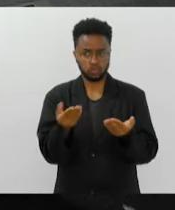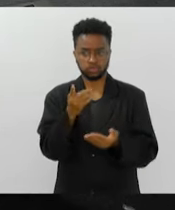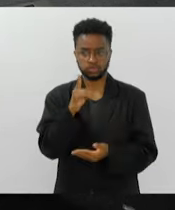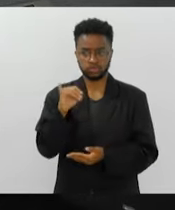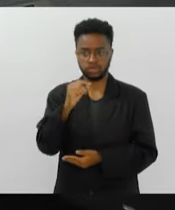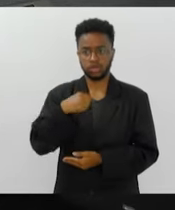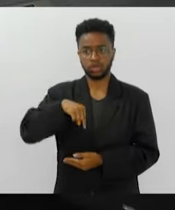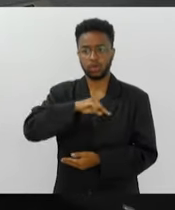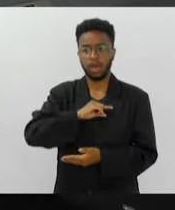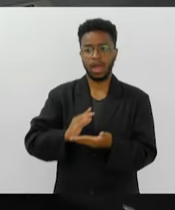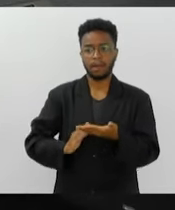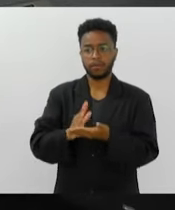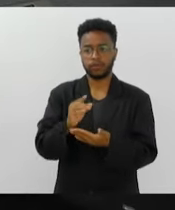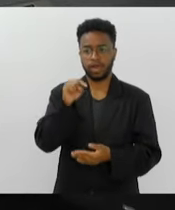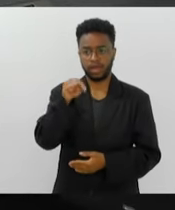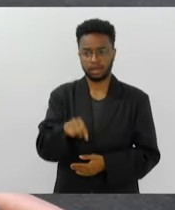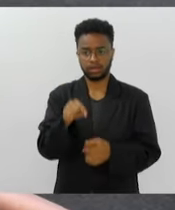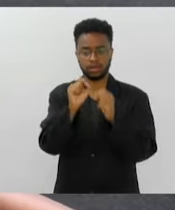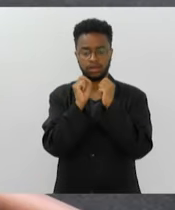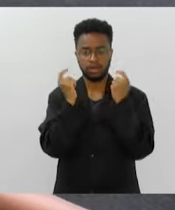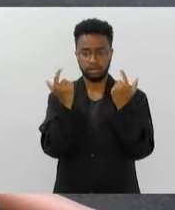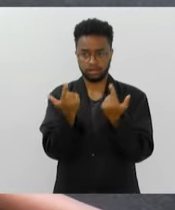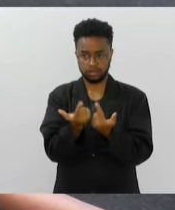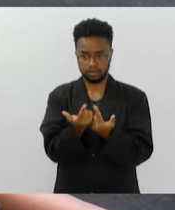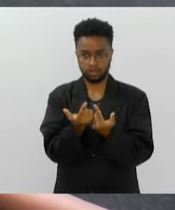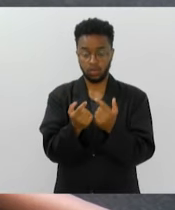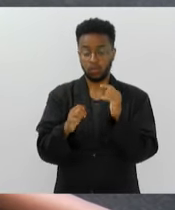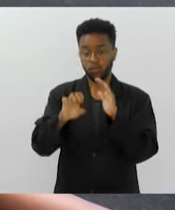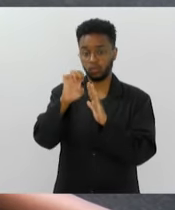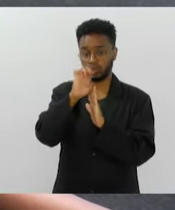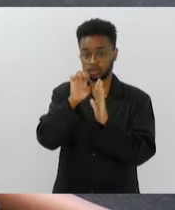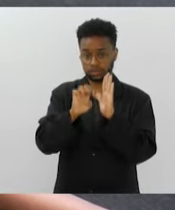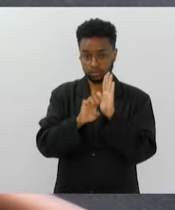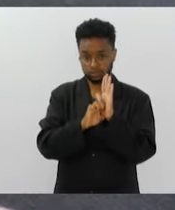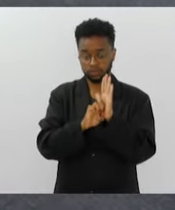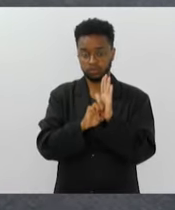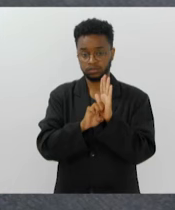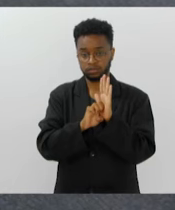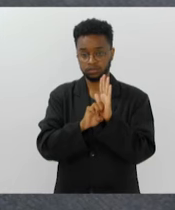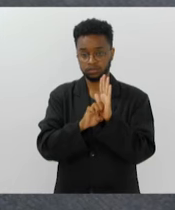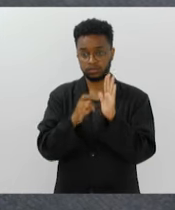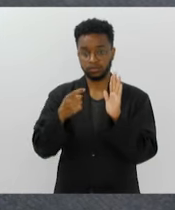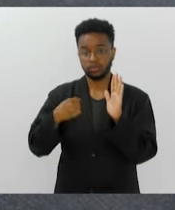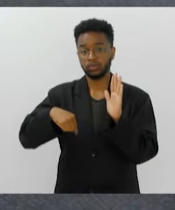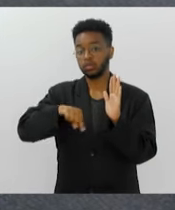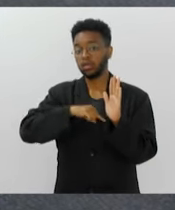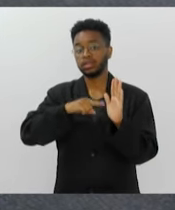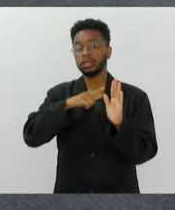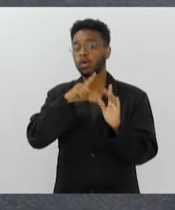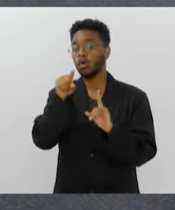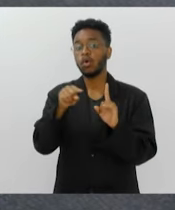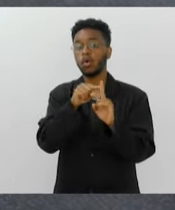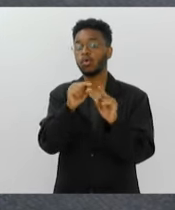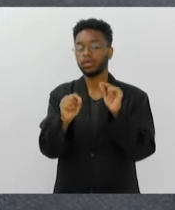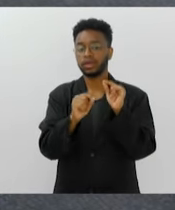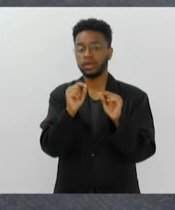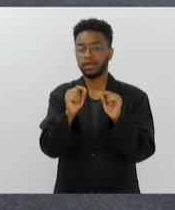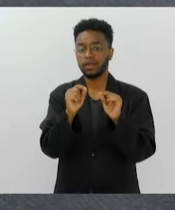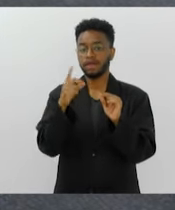nessa casa Legislativa um estatuto onde a gente Visa enaltecer